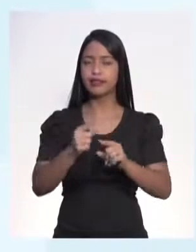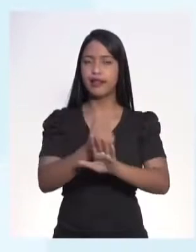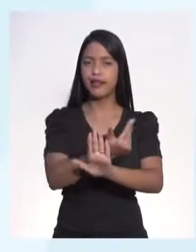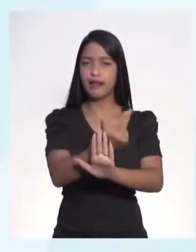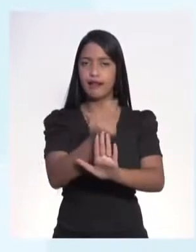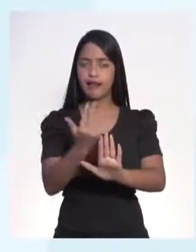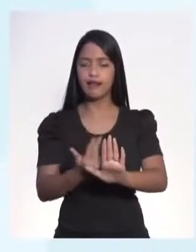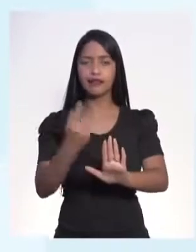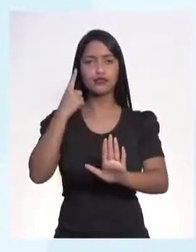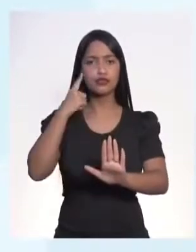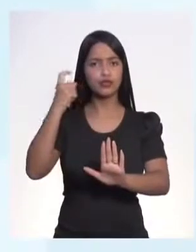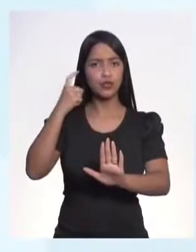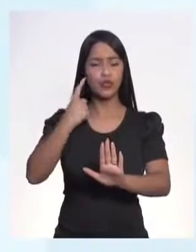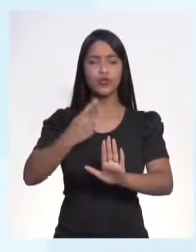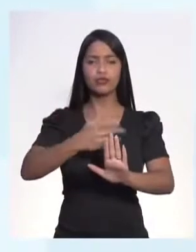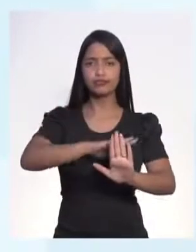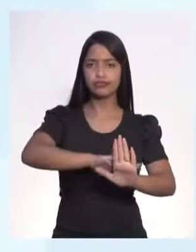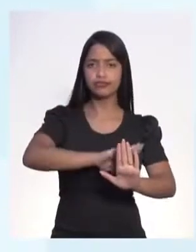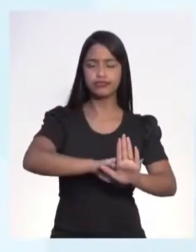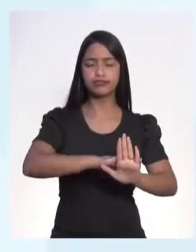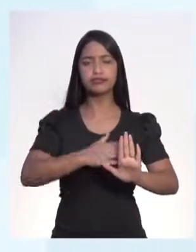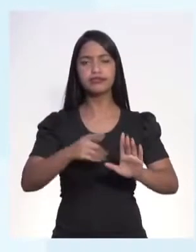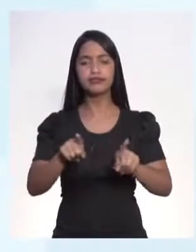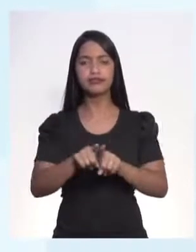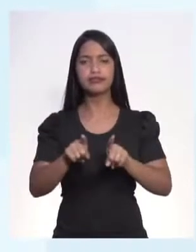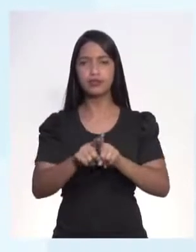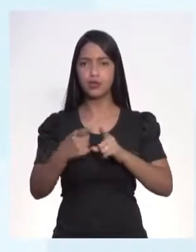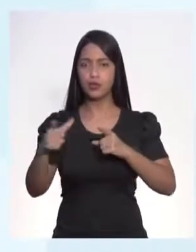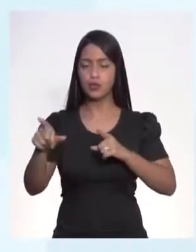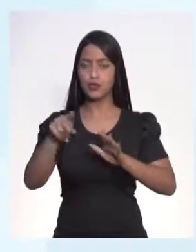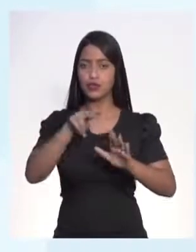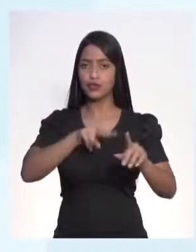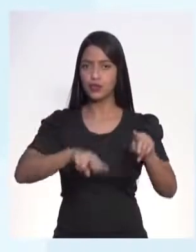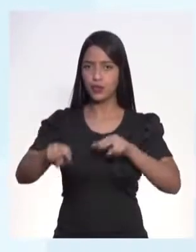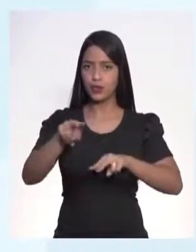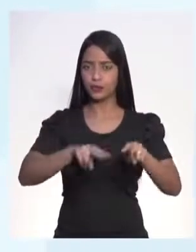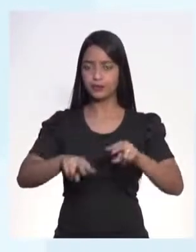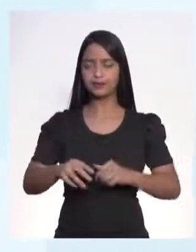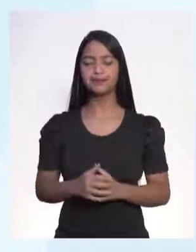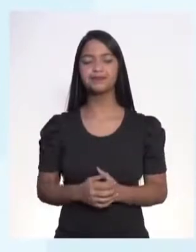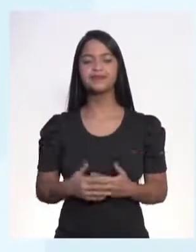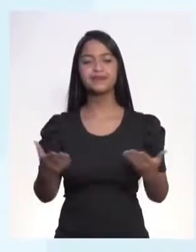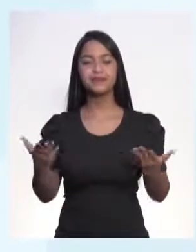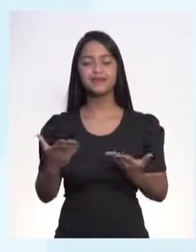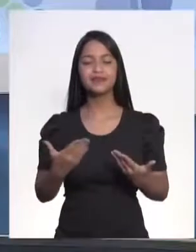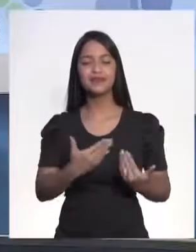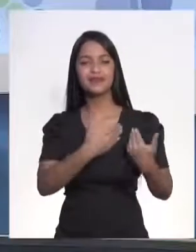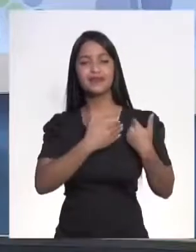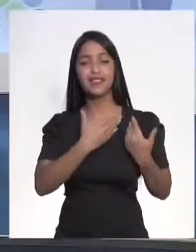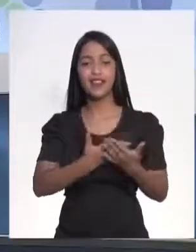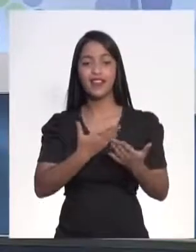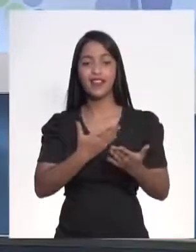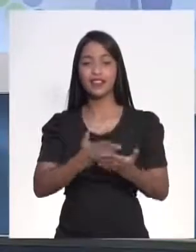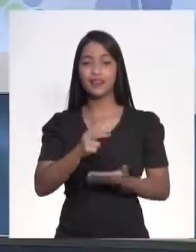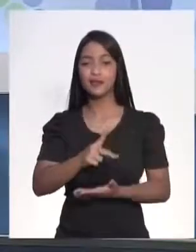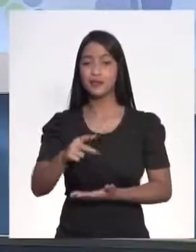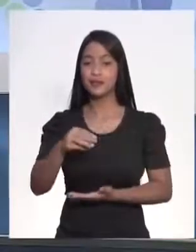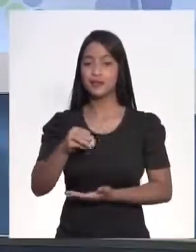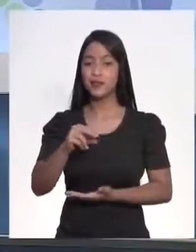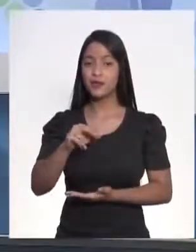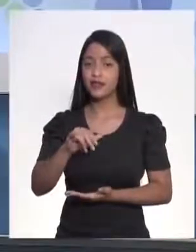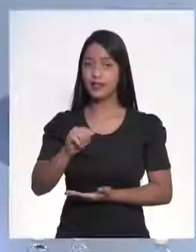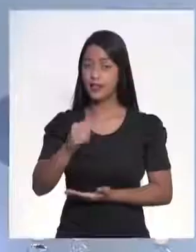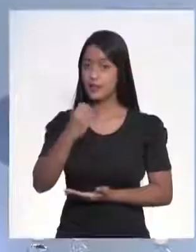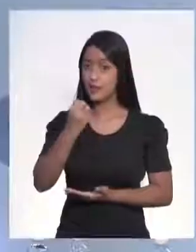poéticas sentido figurado e e Curso é muito bem quem Preside novamente na sala de hoje é a professora Mônica Bom dia